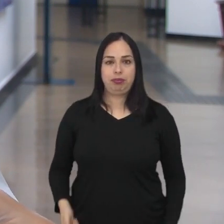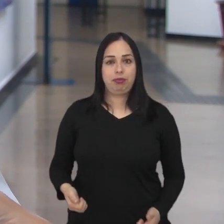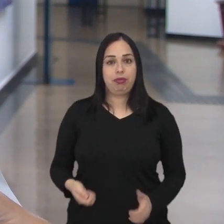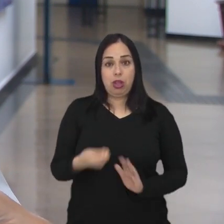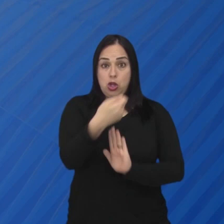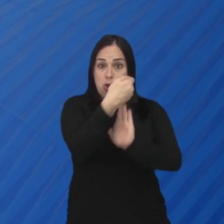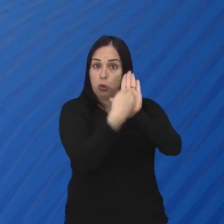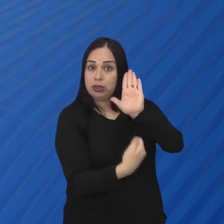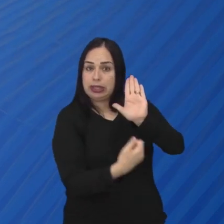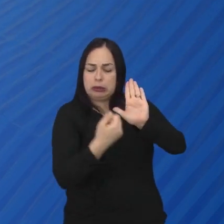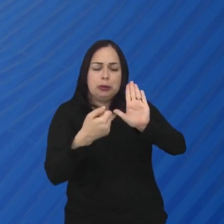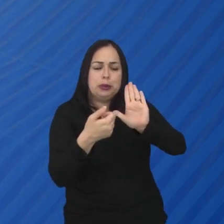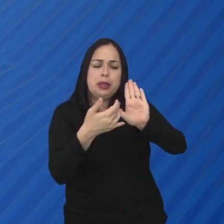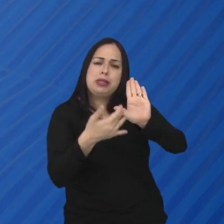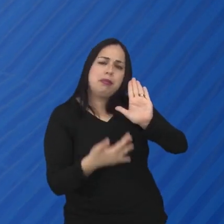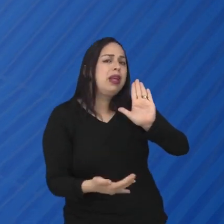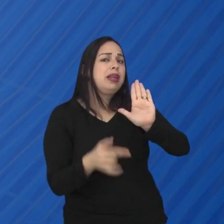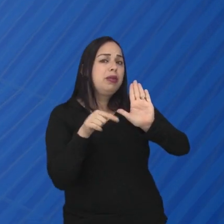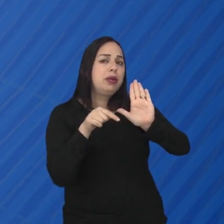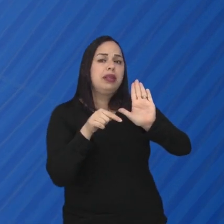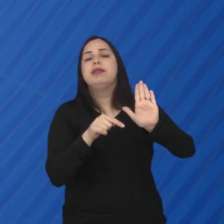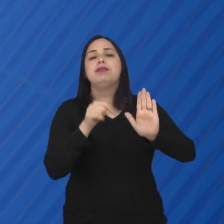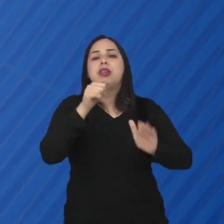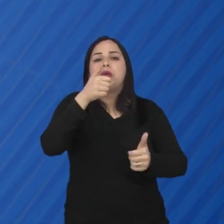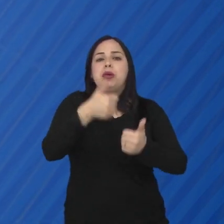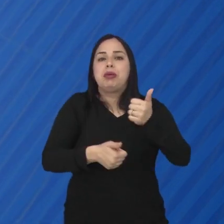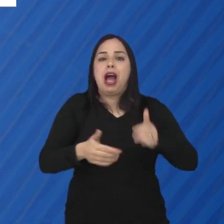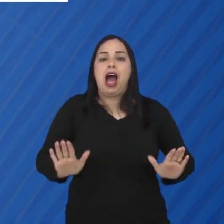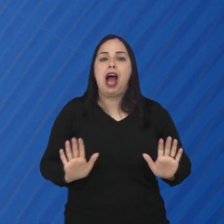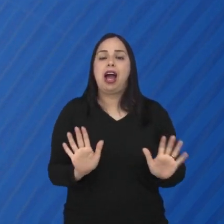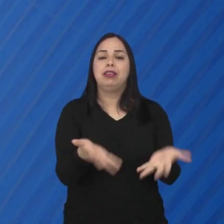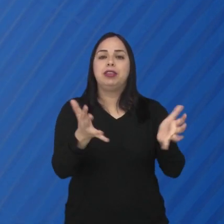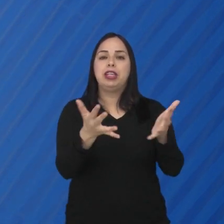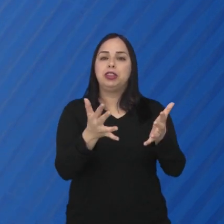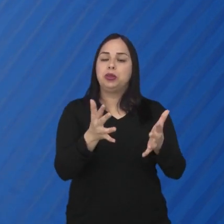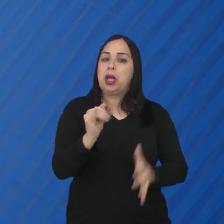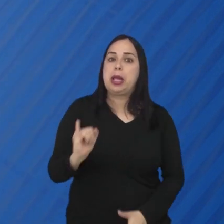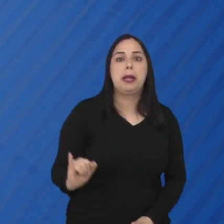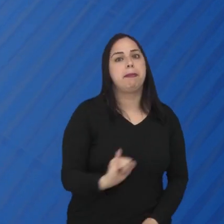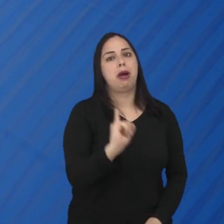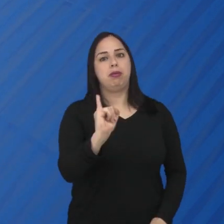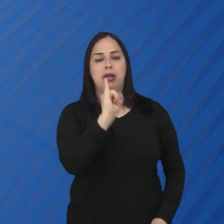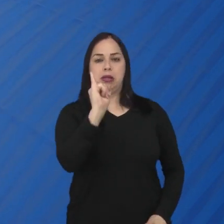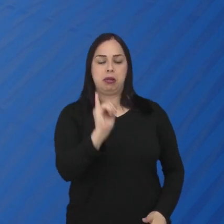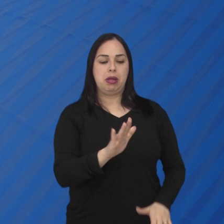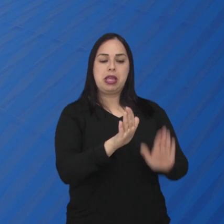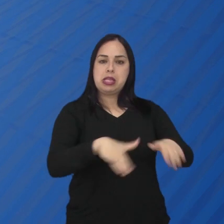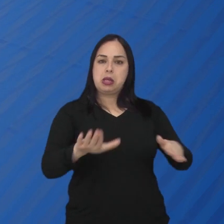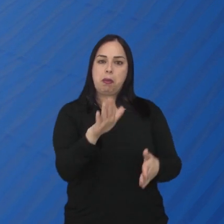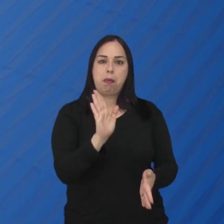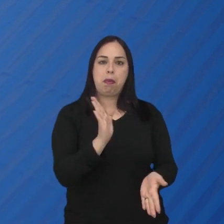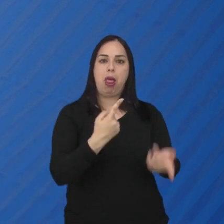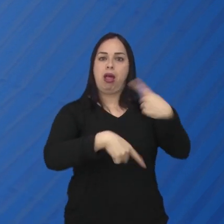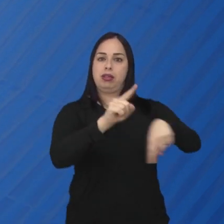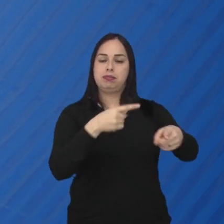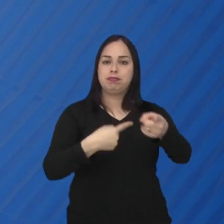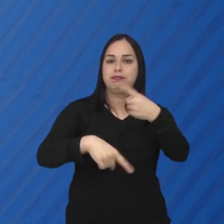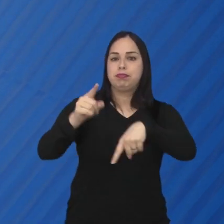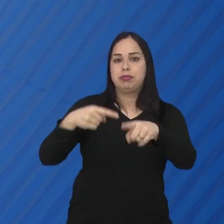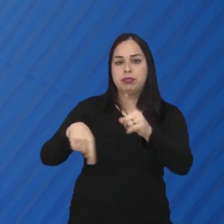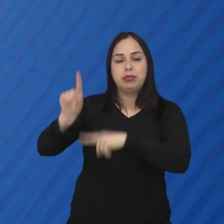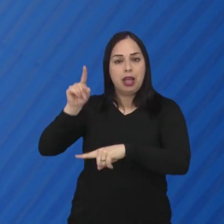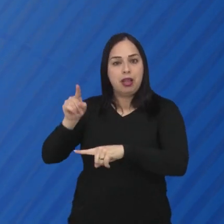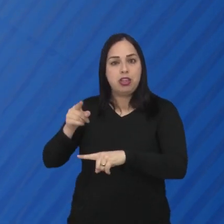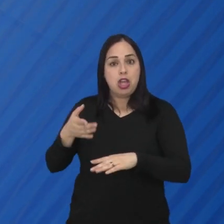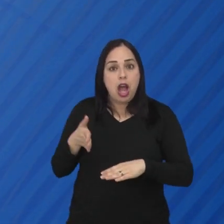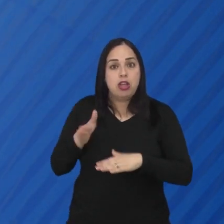nosso município. De acordo com a justificativa do projeto, o esporte desempenha um papel importante no desenvolvimento de crianças